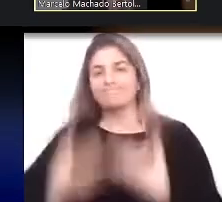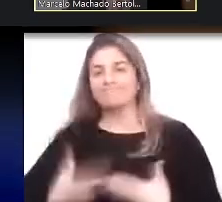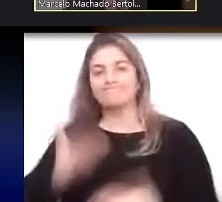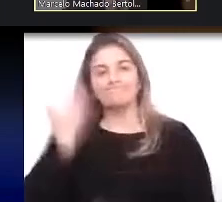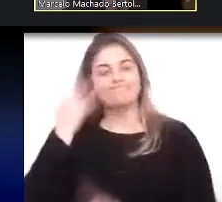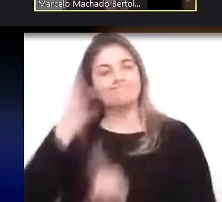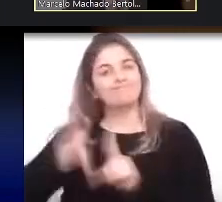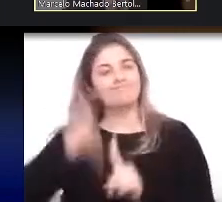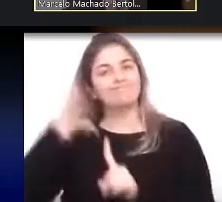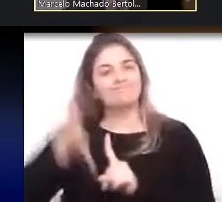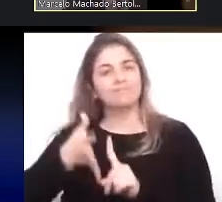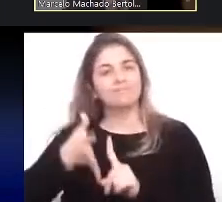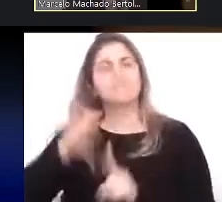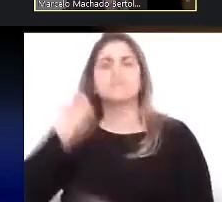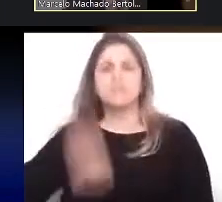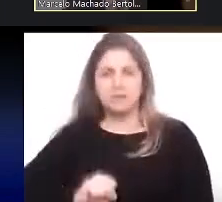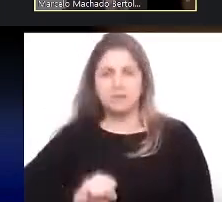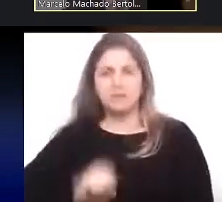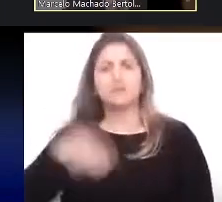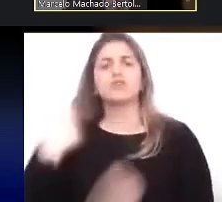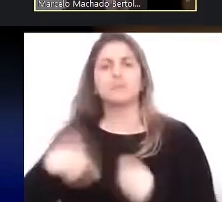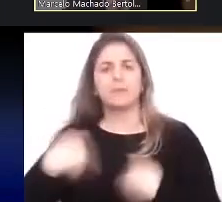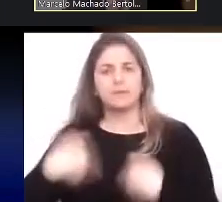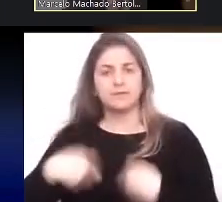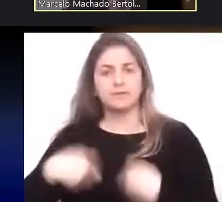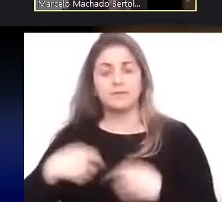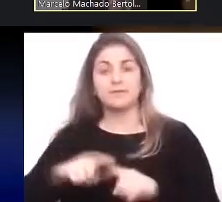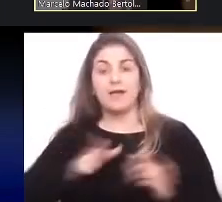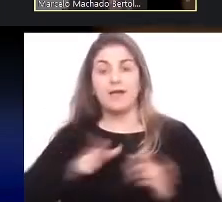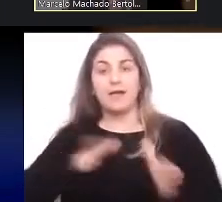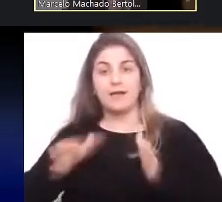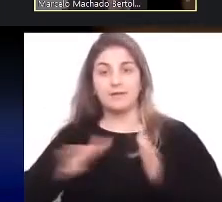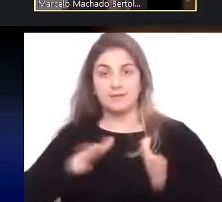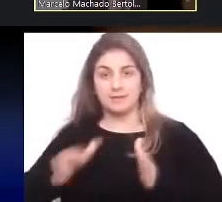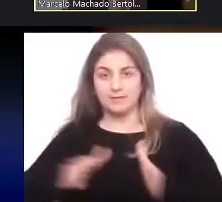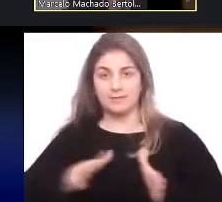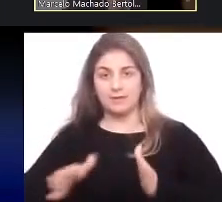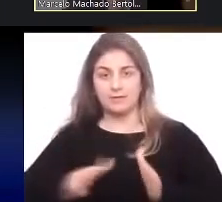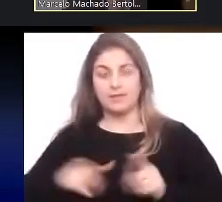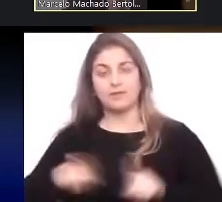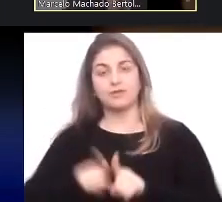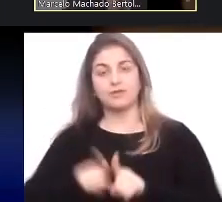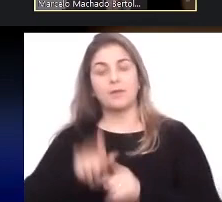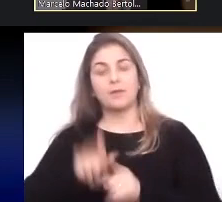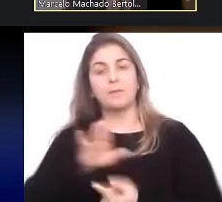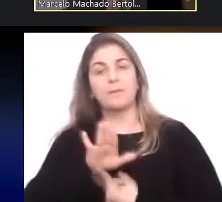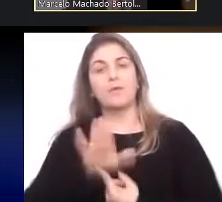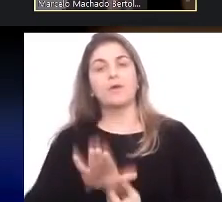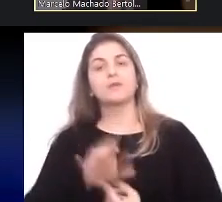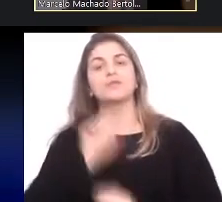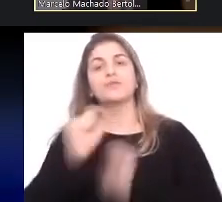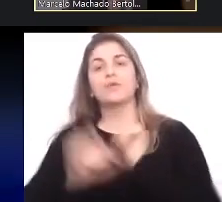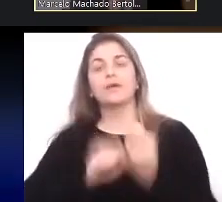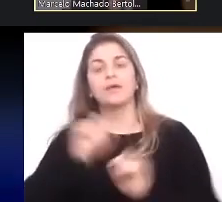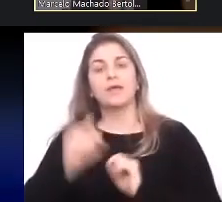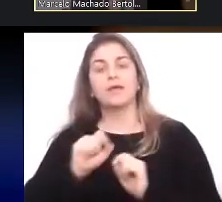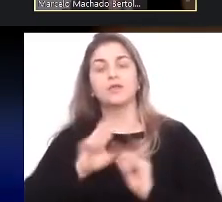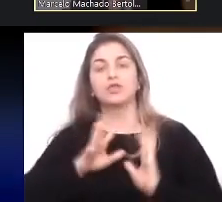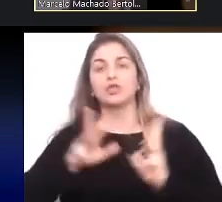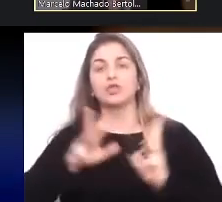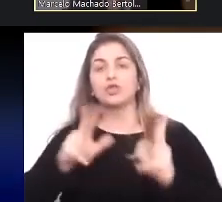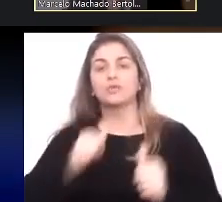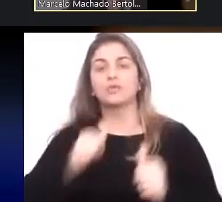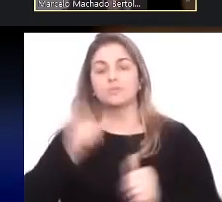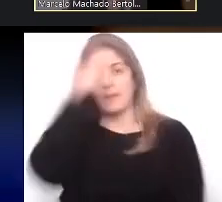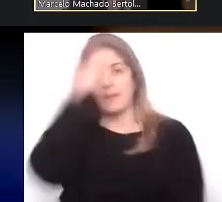necessária e inteligente. E a sensibilidade me indica, nesta tentativa de aprendermos juntos, que,